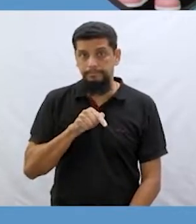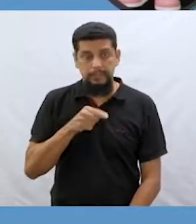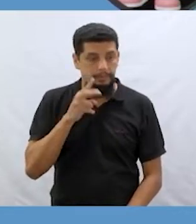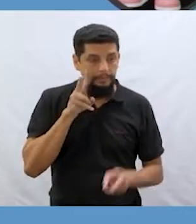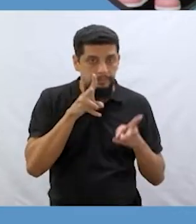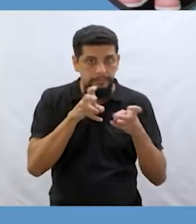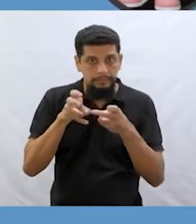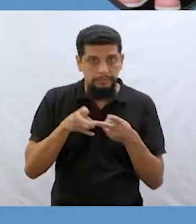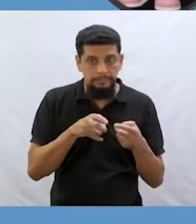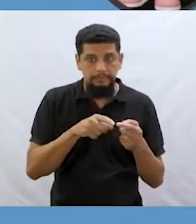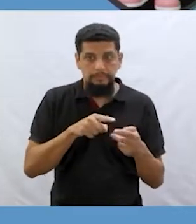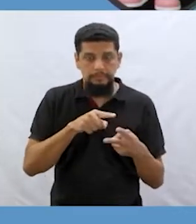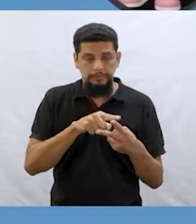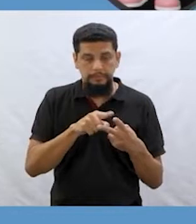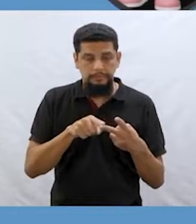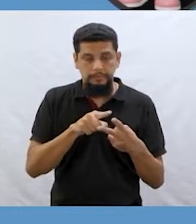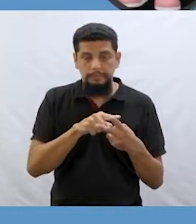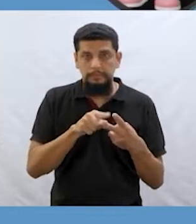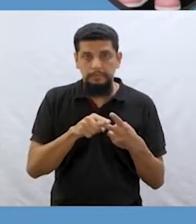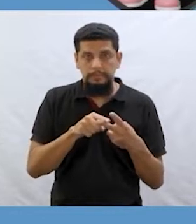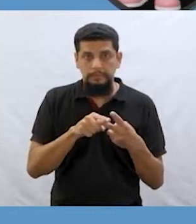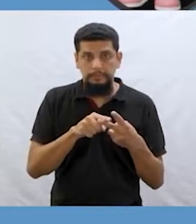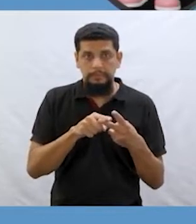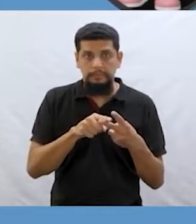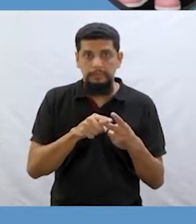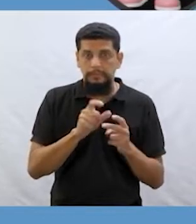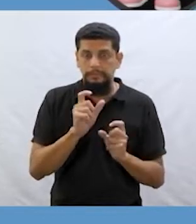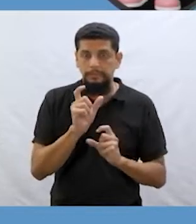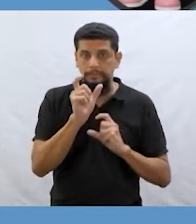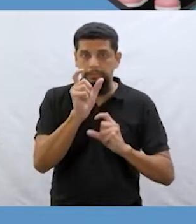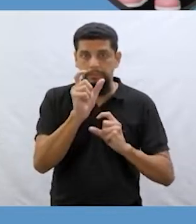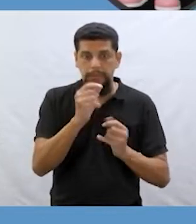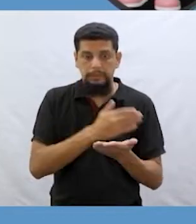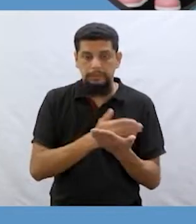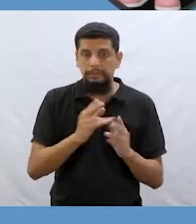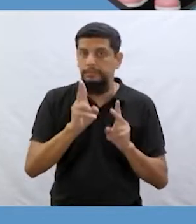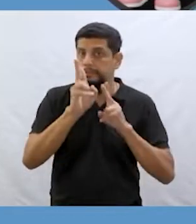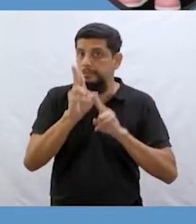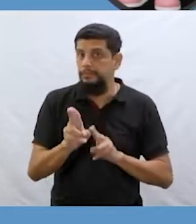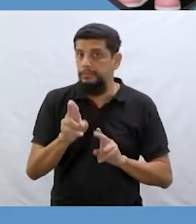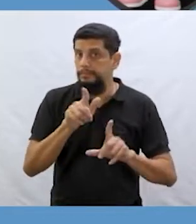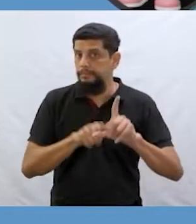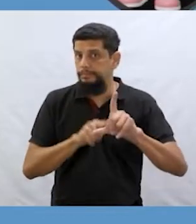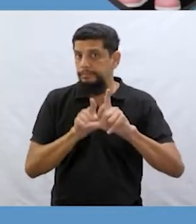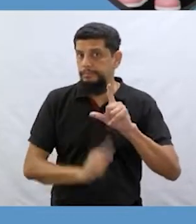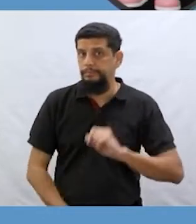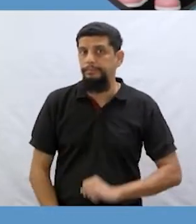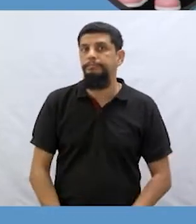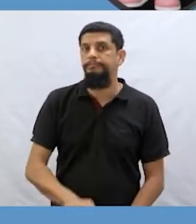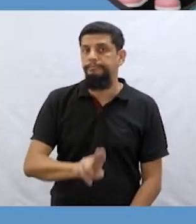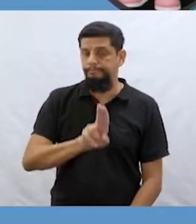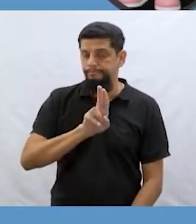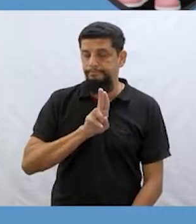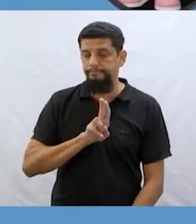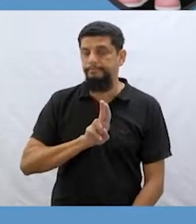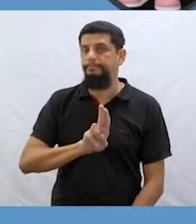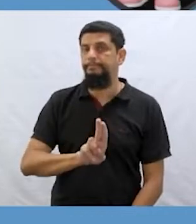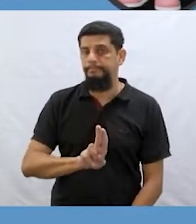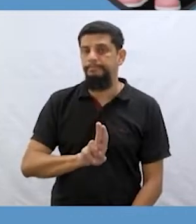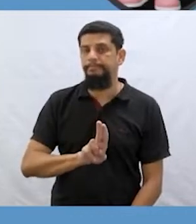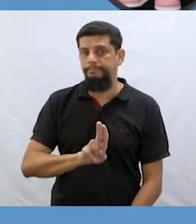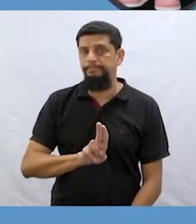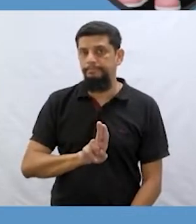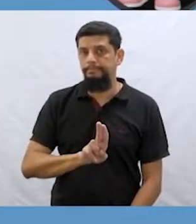urubu. Observem que as duas palavras começam com a mesma letra. Qual é mesmo a letra? É a letra